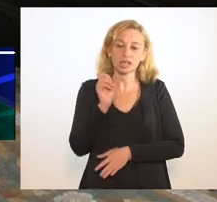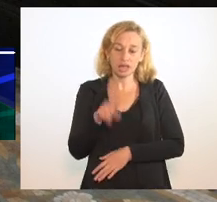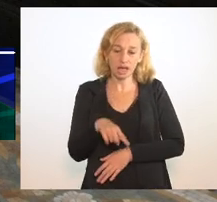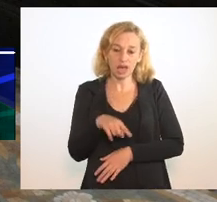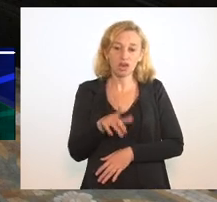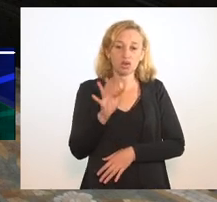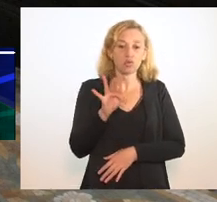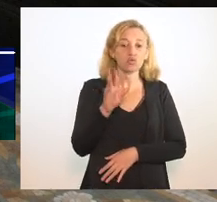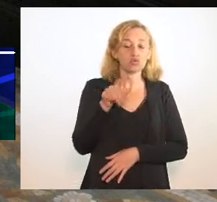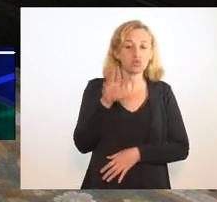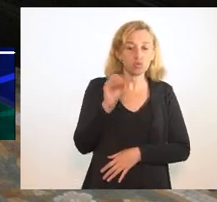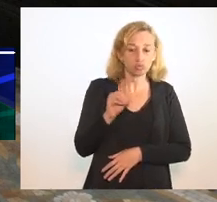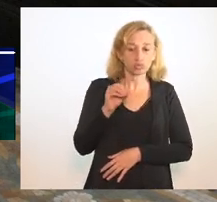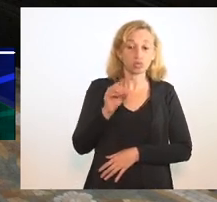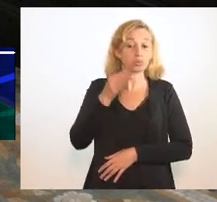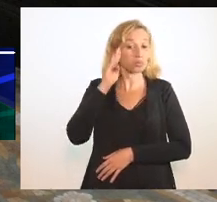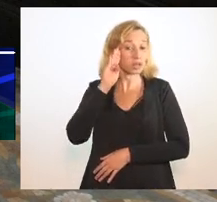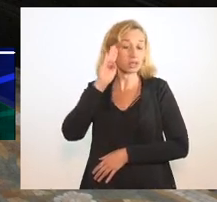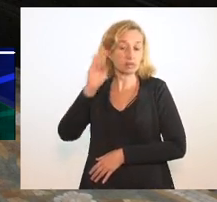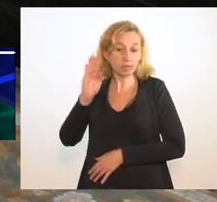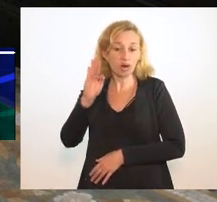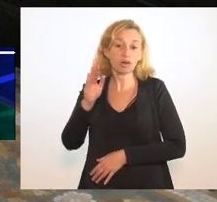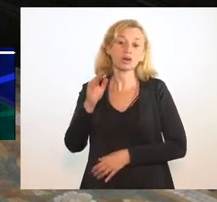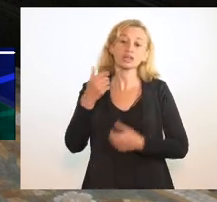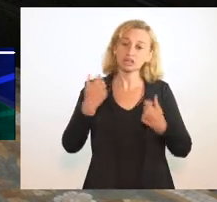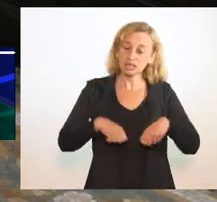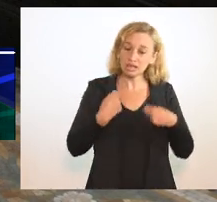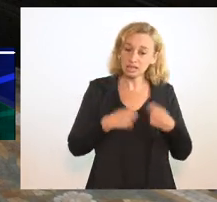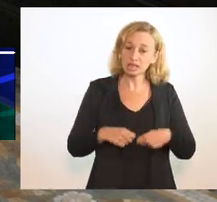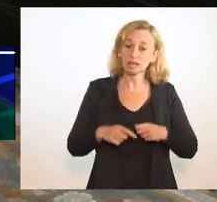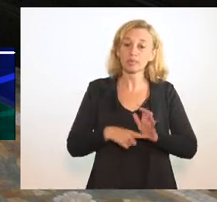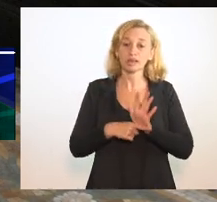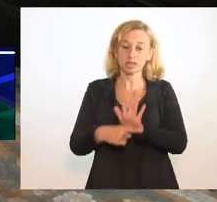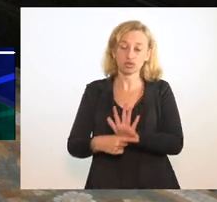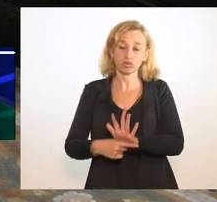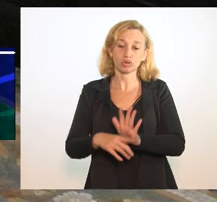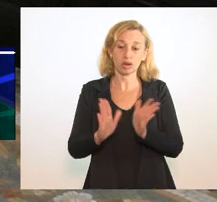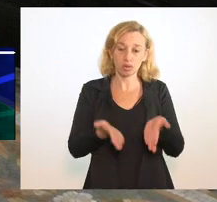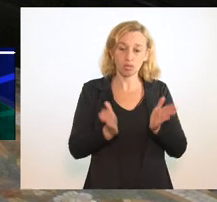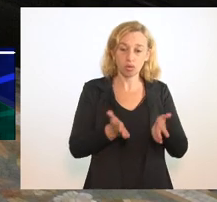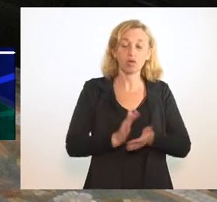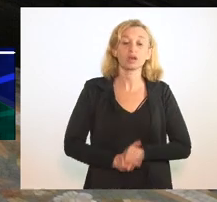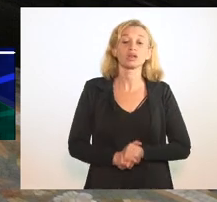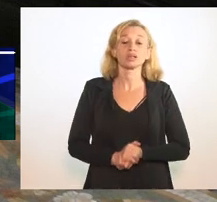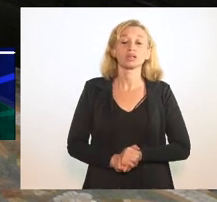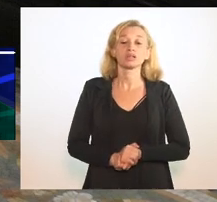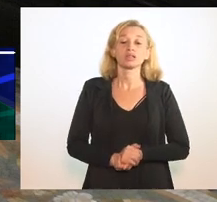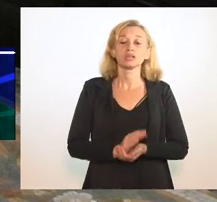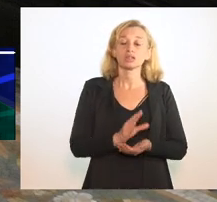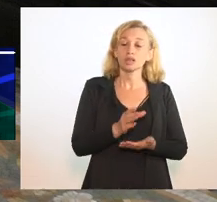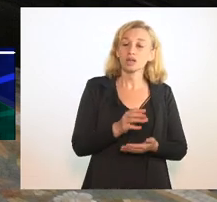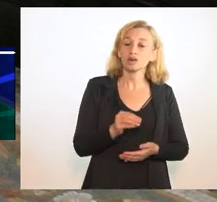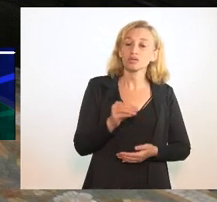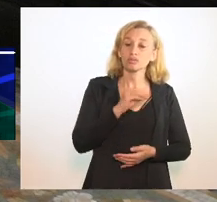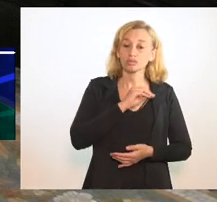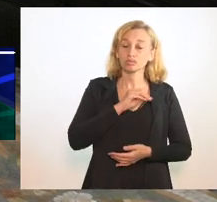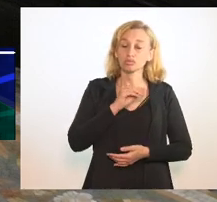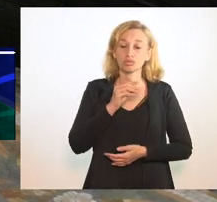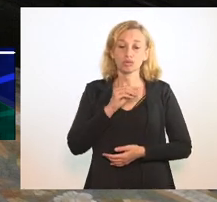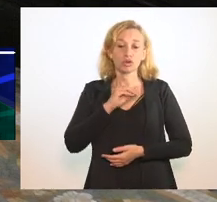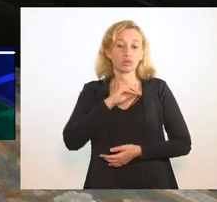fundo específico e necessário para esse atendimento. Então, manter uma renda básica com as